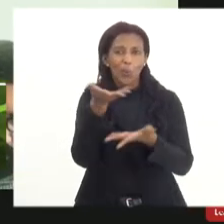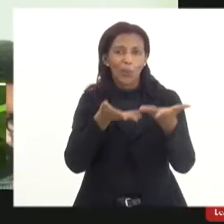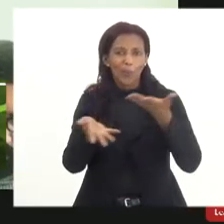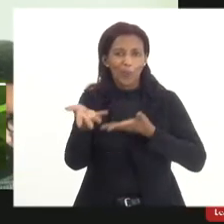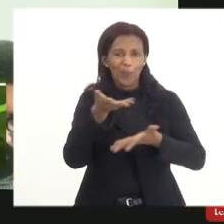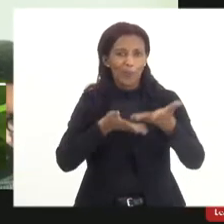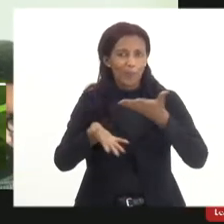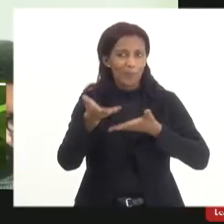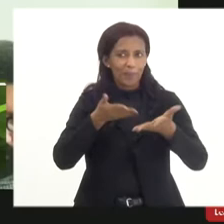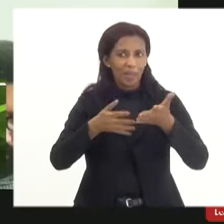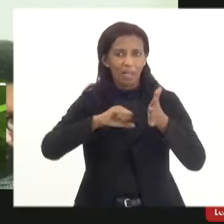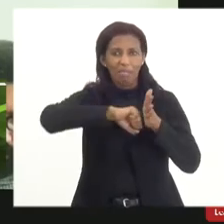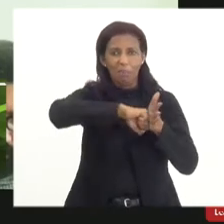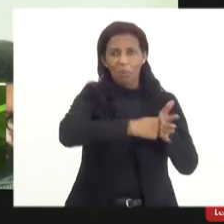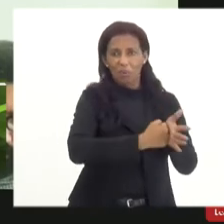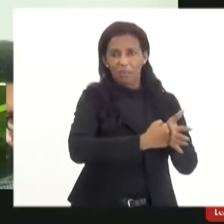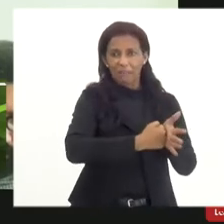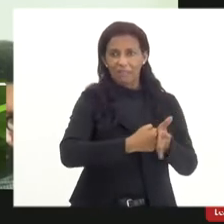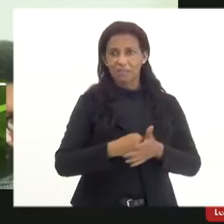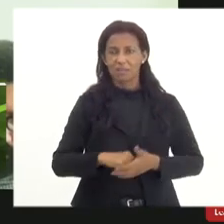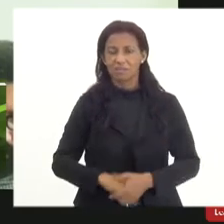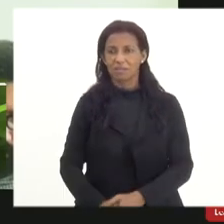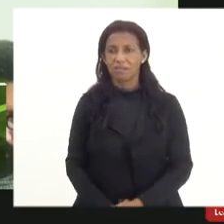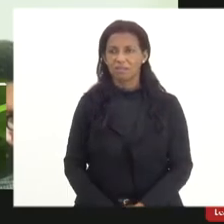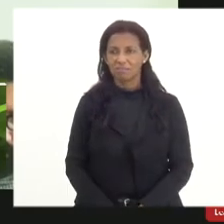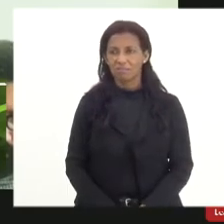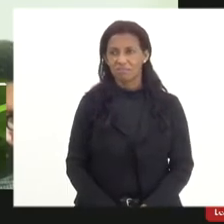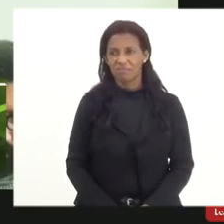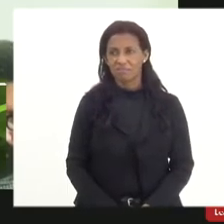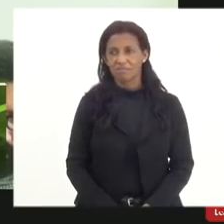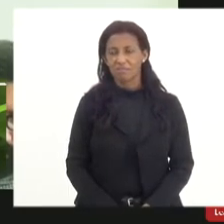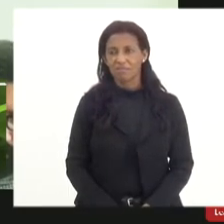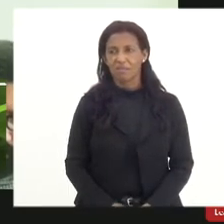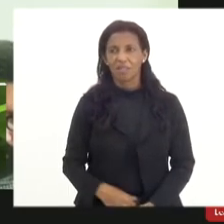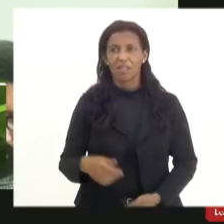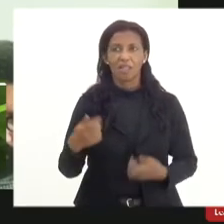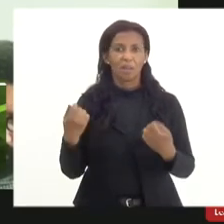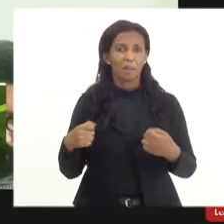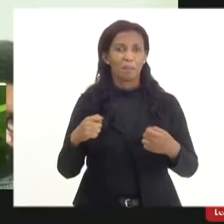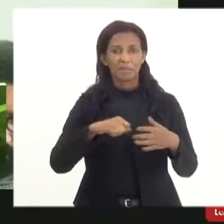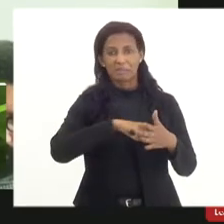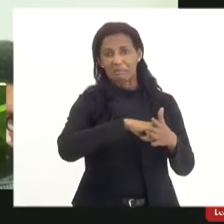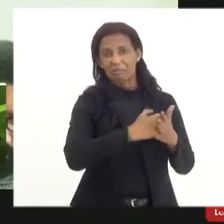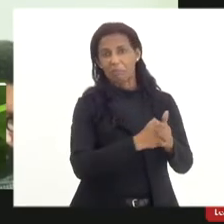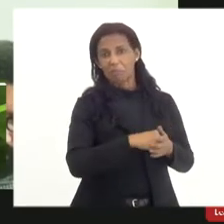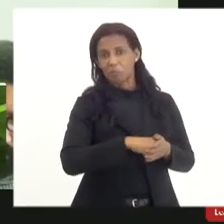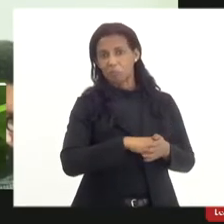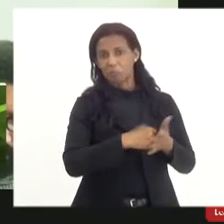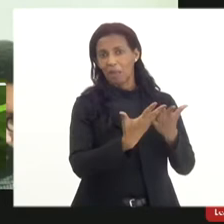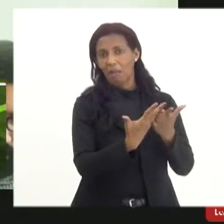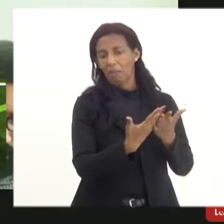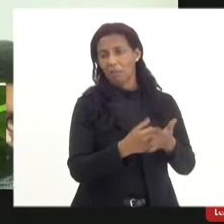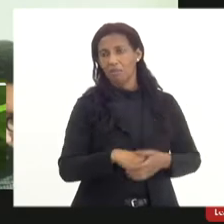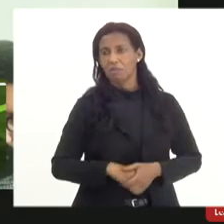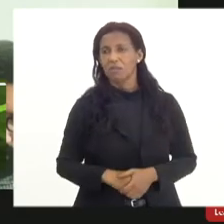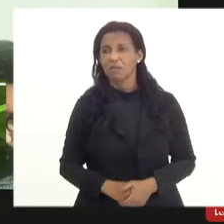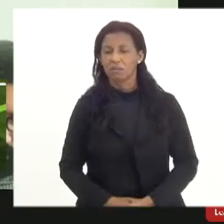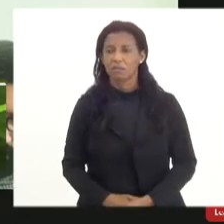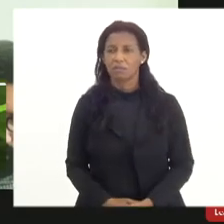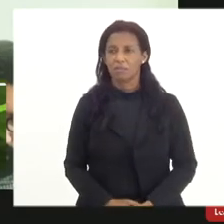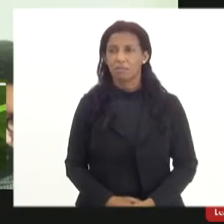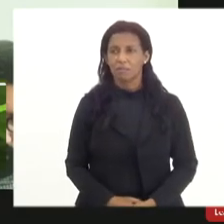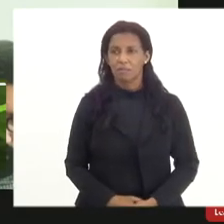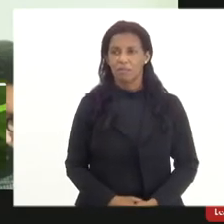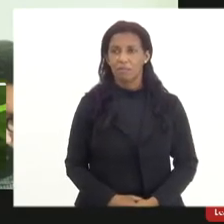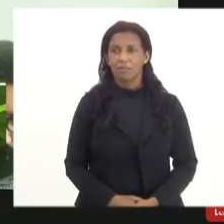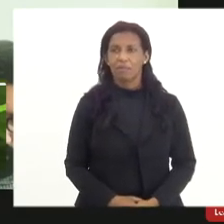aqui, mas parece que está bloqueado. Não sei se alguém consegue autorizar aqui o compartilhamento. Ele